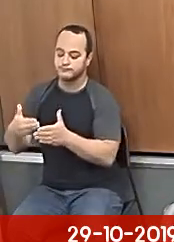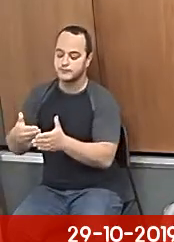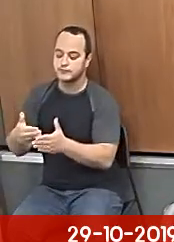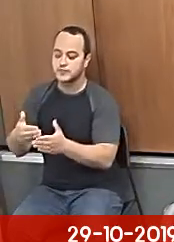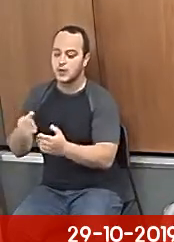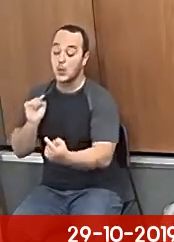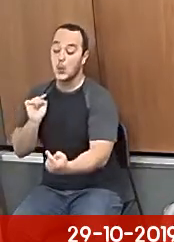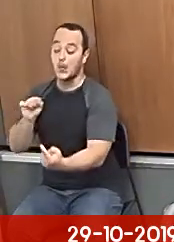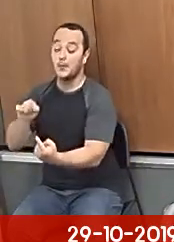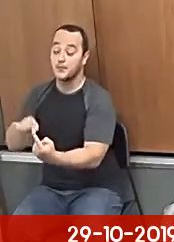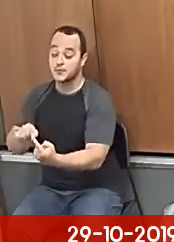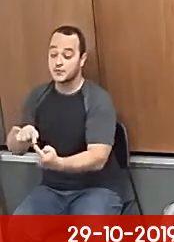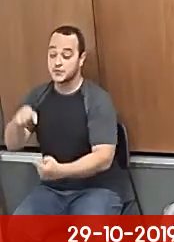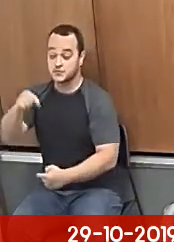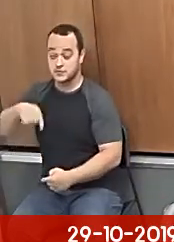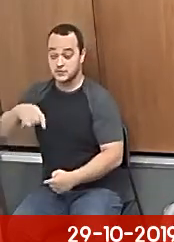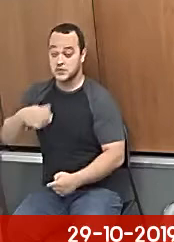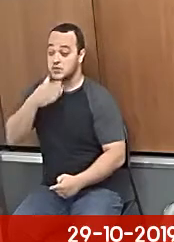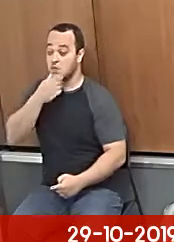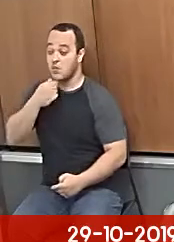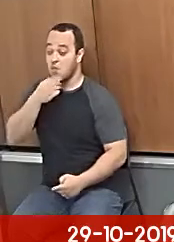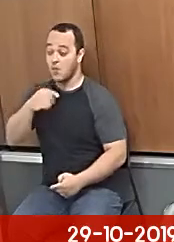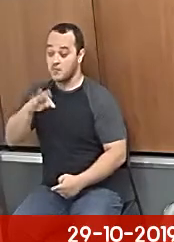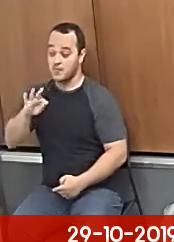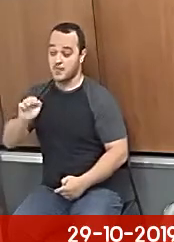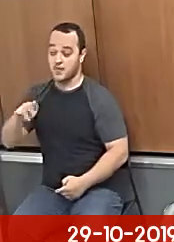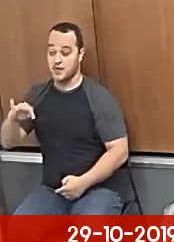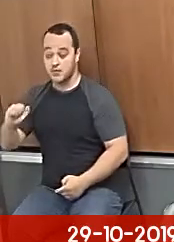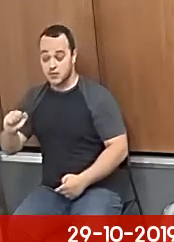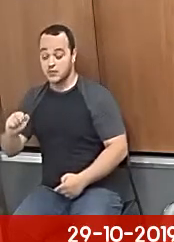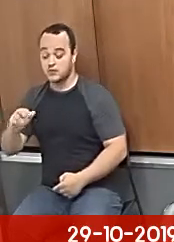aos objetivos deixados pelo Tadeu, de alguma